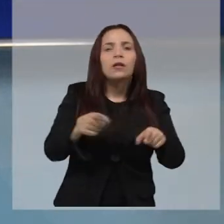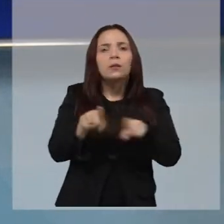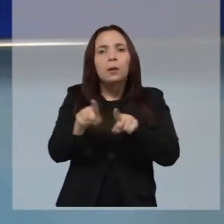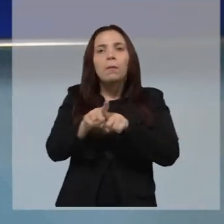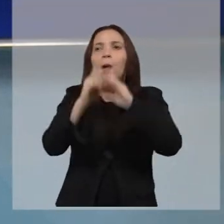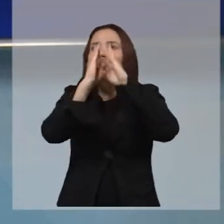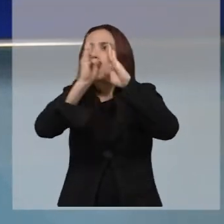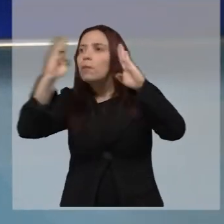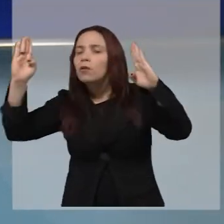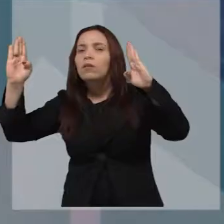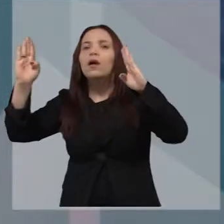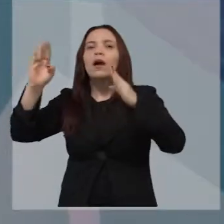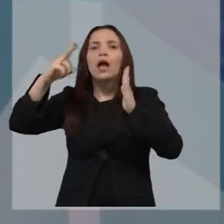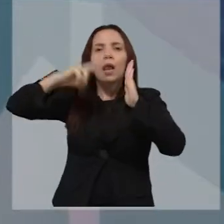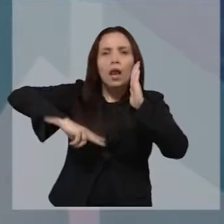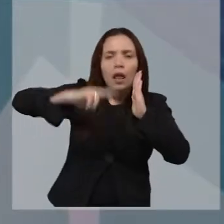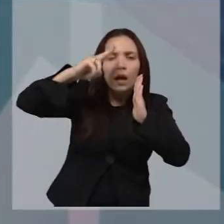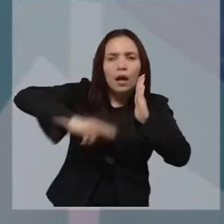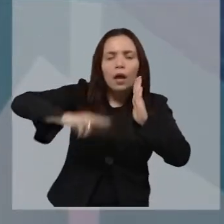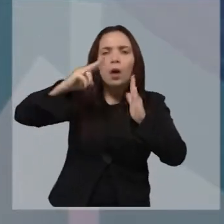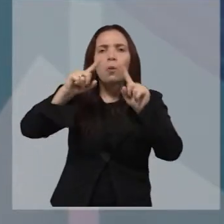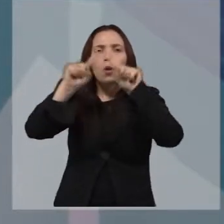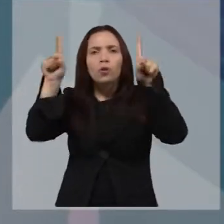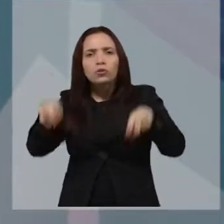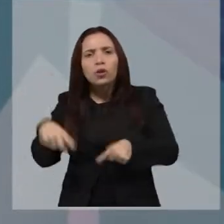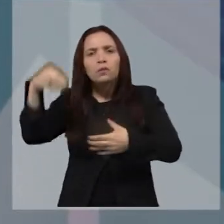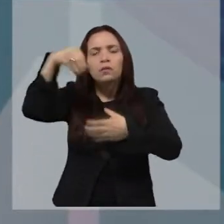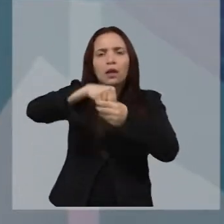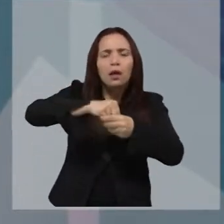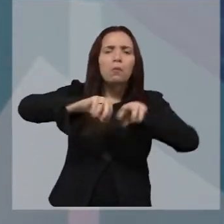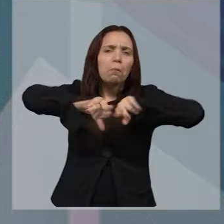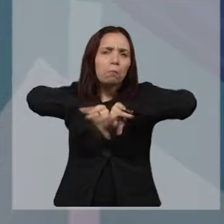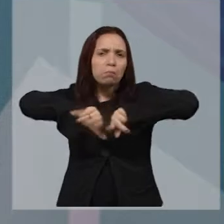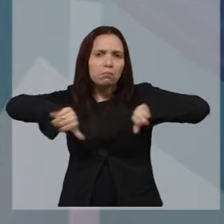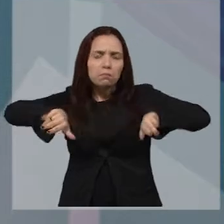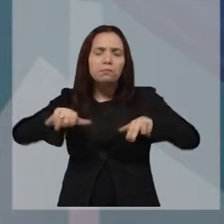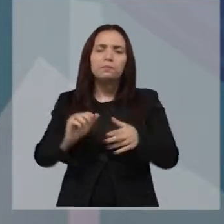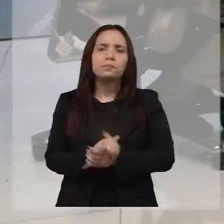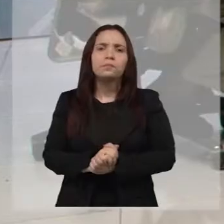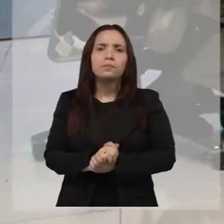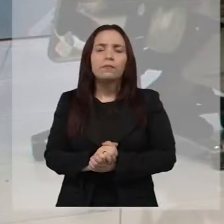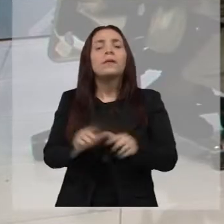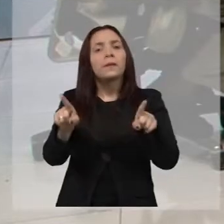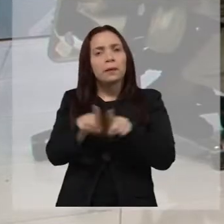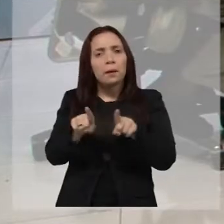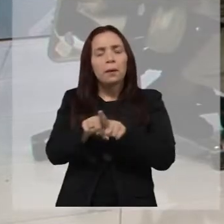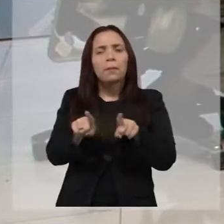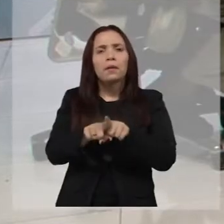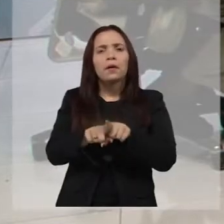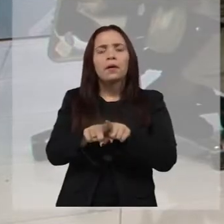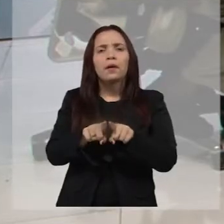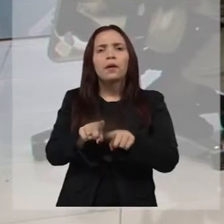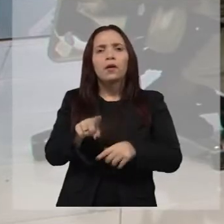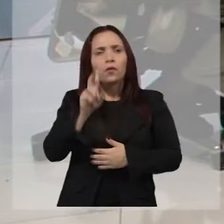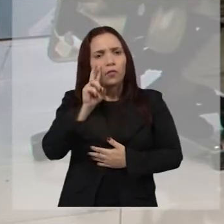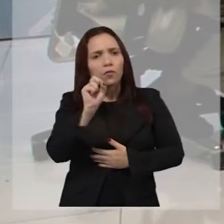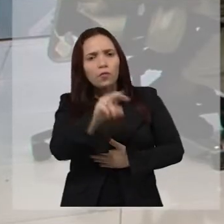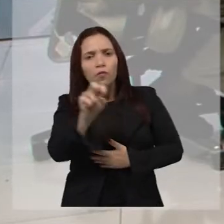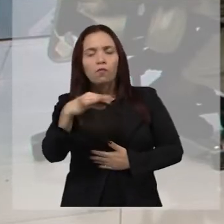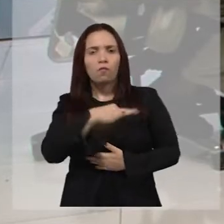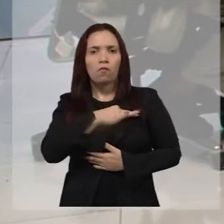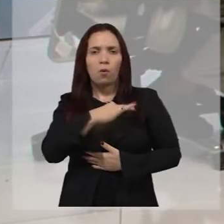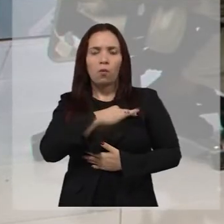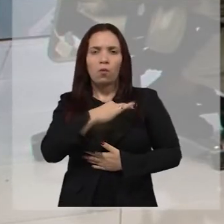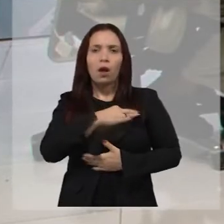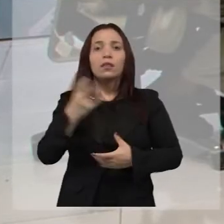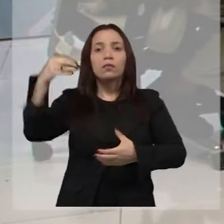inclusive participando do programa de leitura, ou trabalhando na própria unidade. O que se viu lá foram